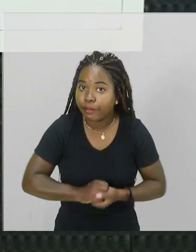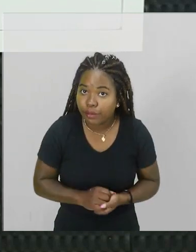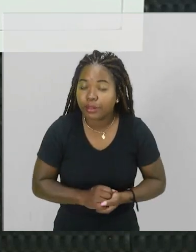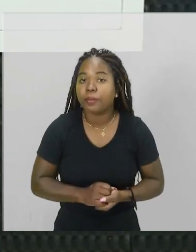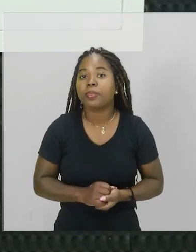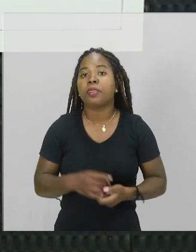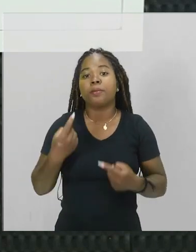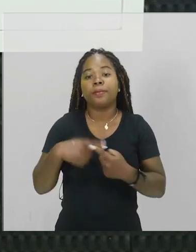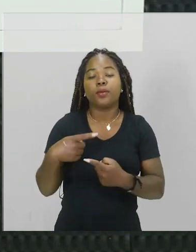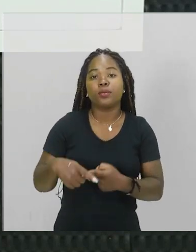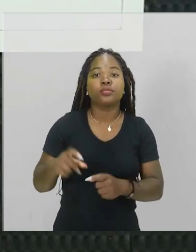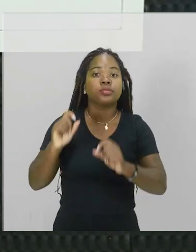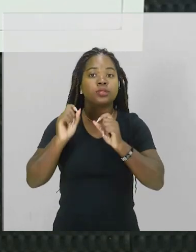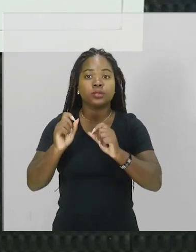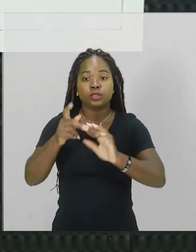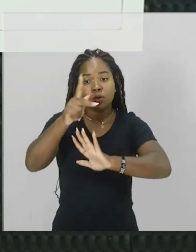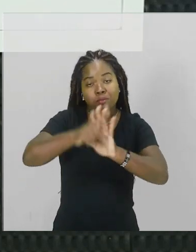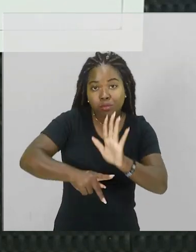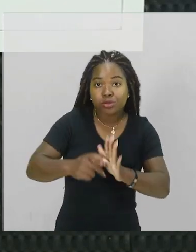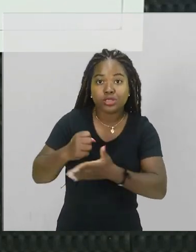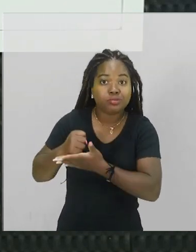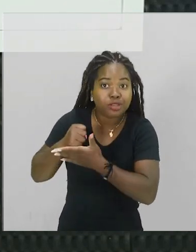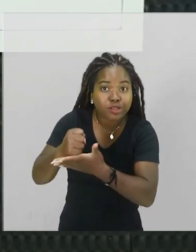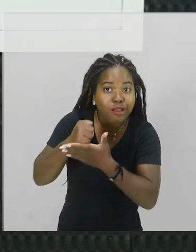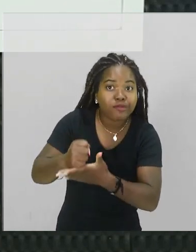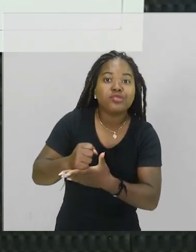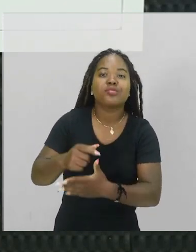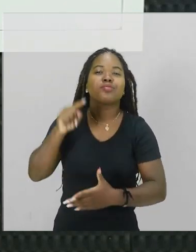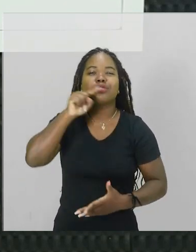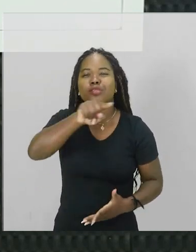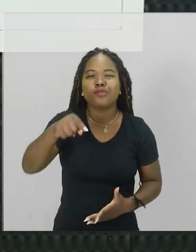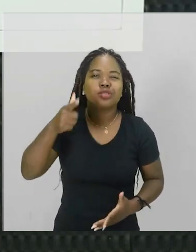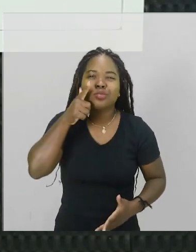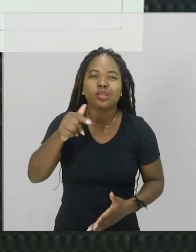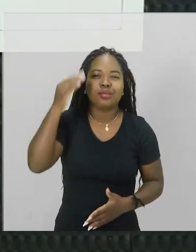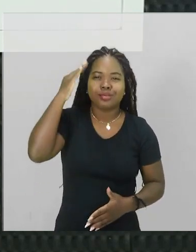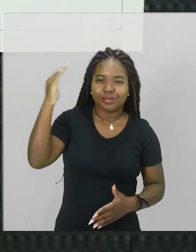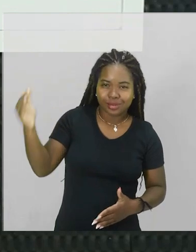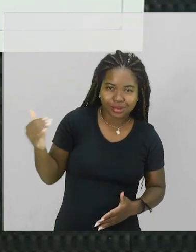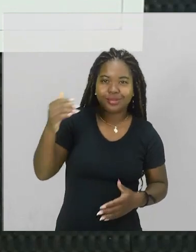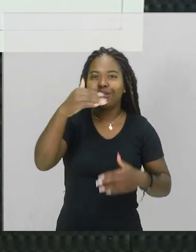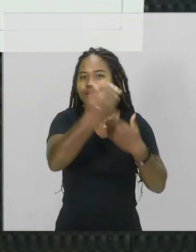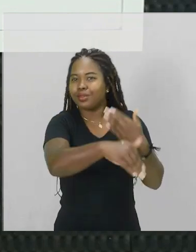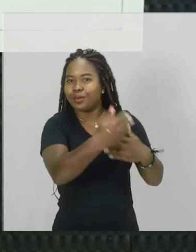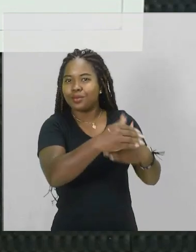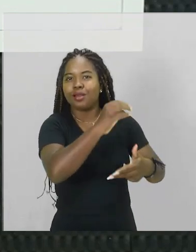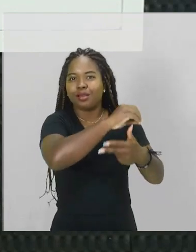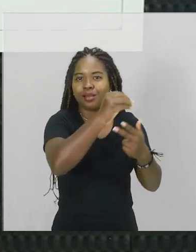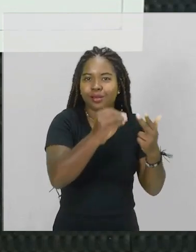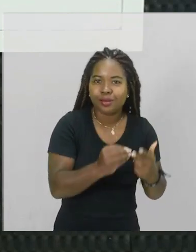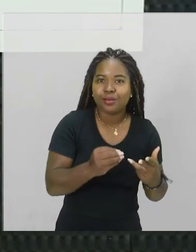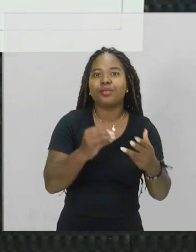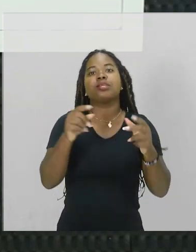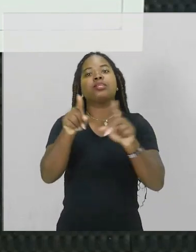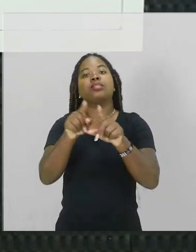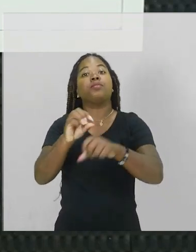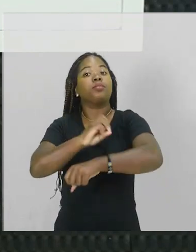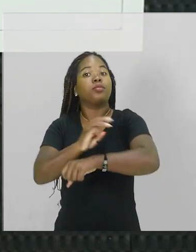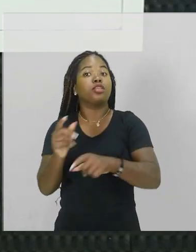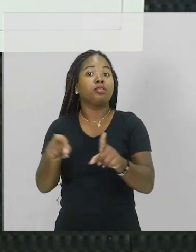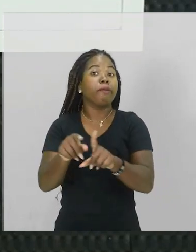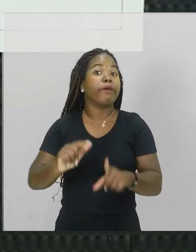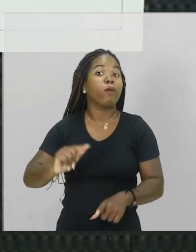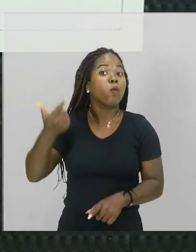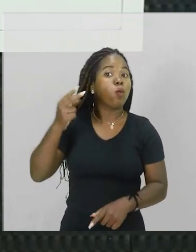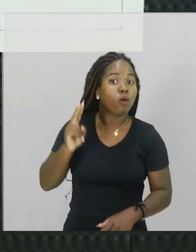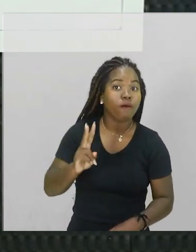aí, né, mais uma ajuda, né? Para que vocês consigam ter sucesso aí nas provas da UEMA, do Enem e também outros vestibulares, tá